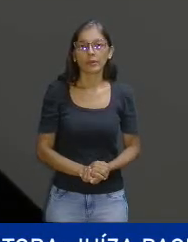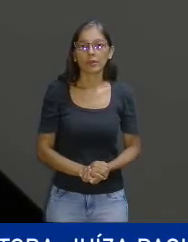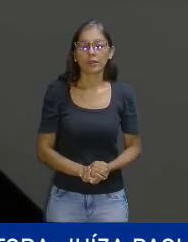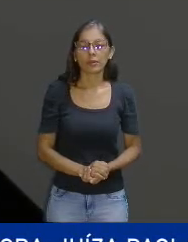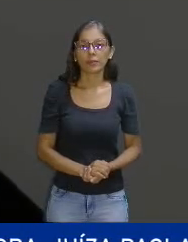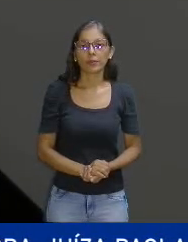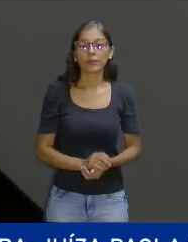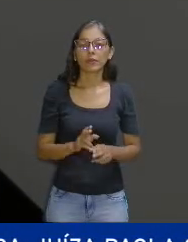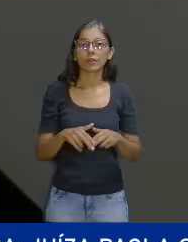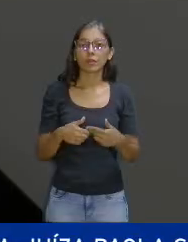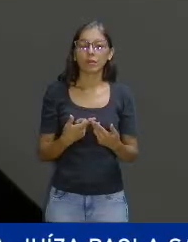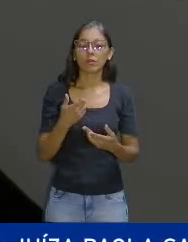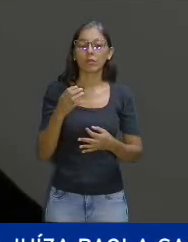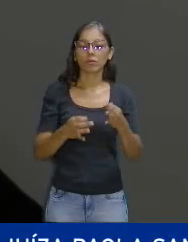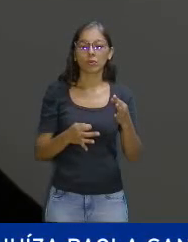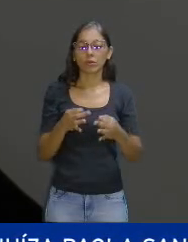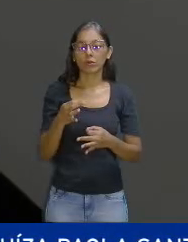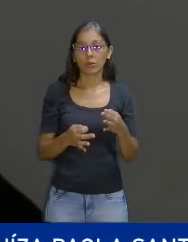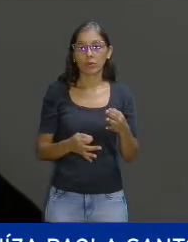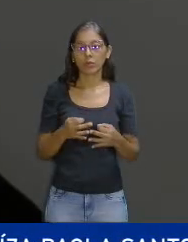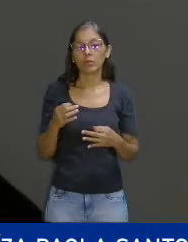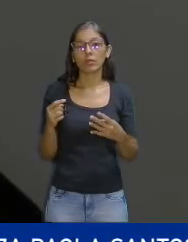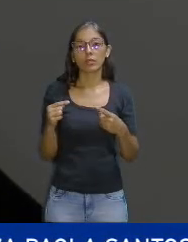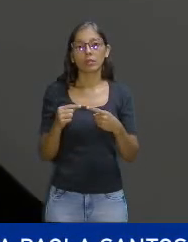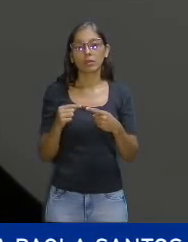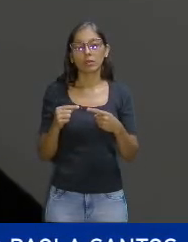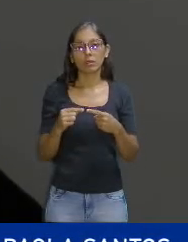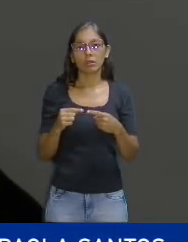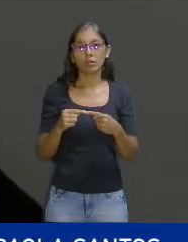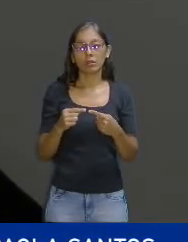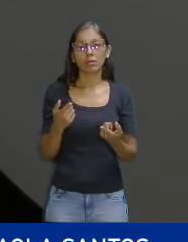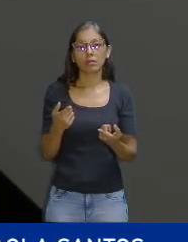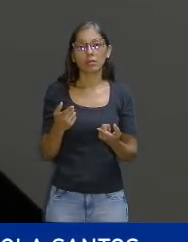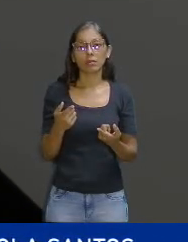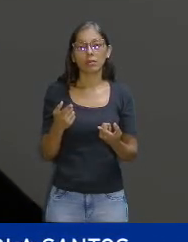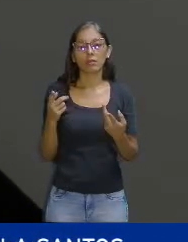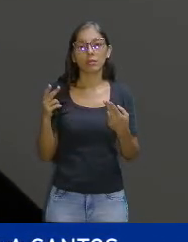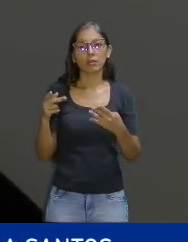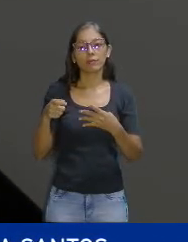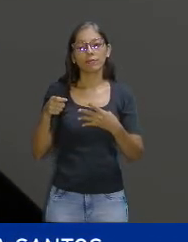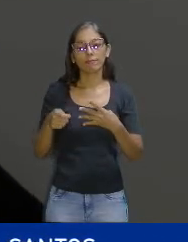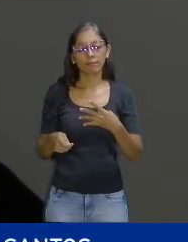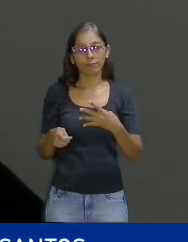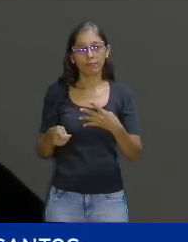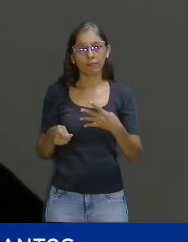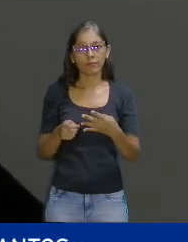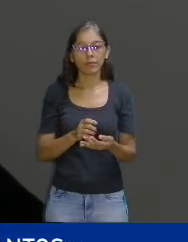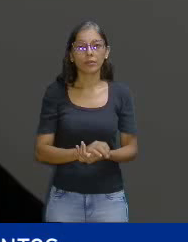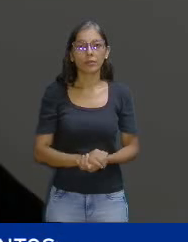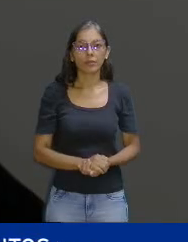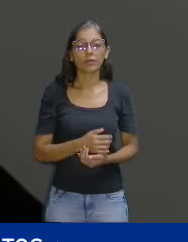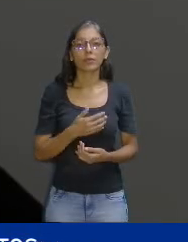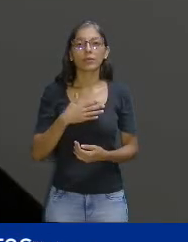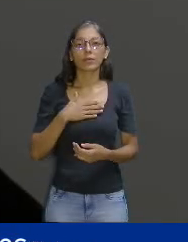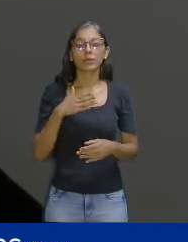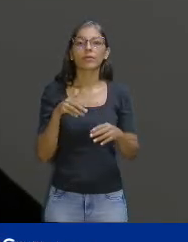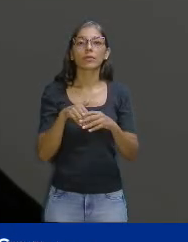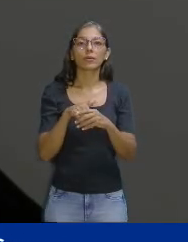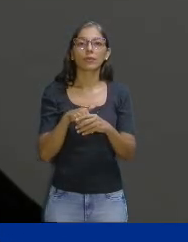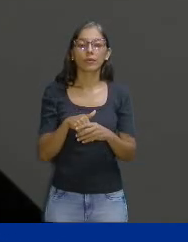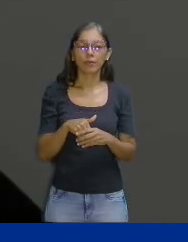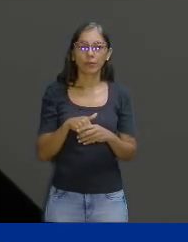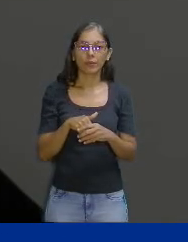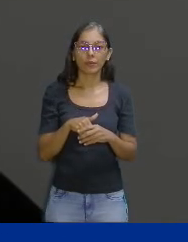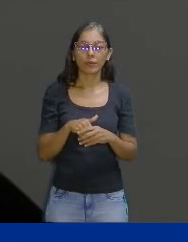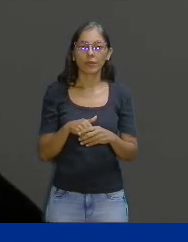juízo sentenciante diante do descumprimento de imposição legal pelo então candidato. Então, ante o exposto, voto pelo não provimento